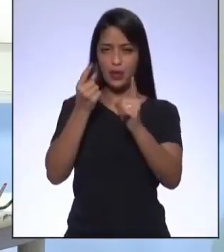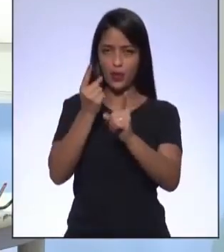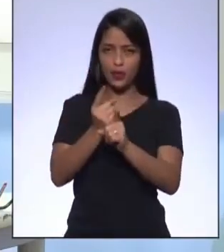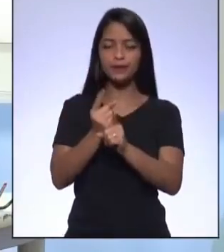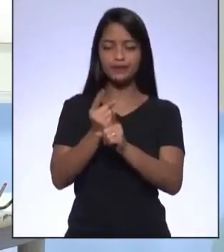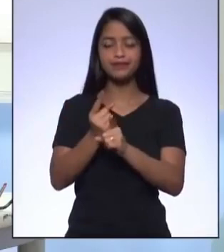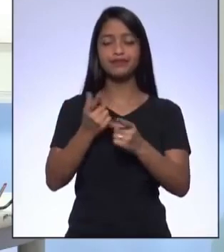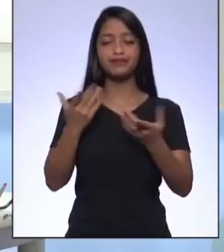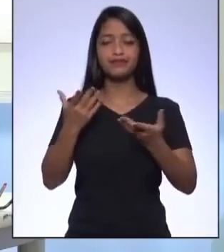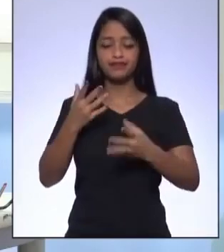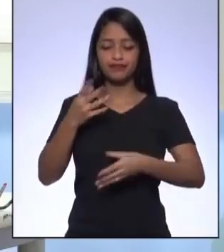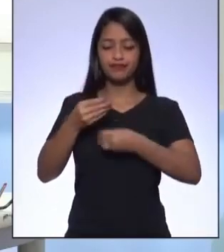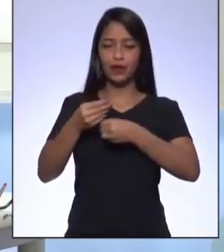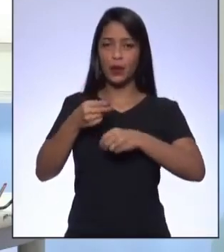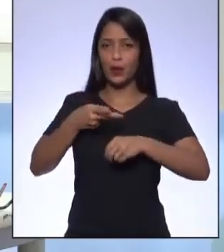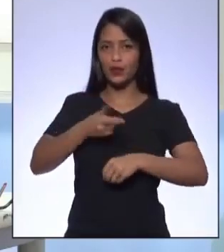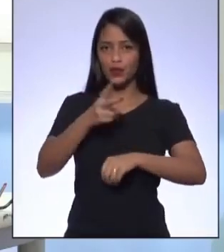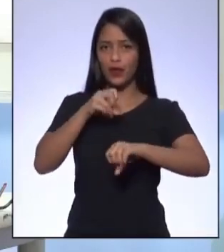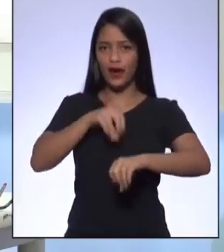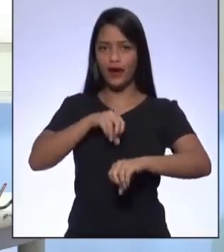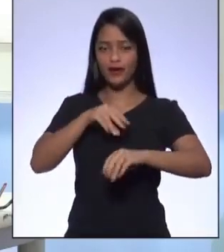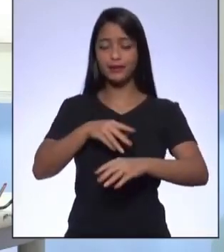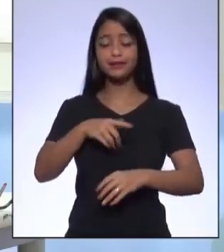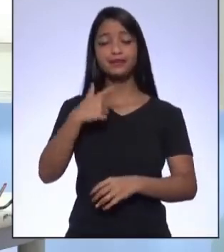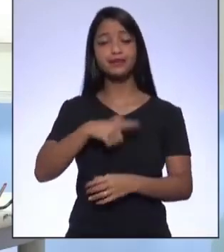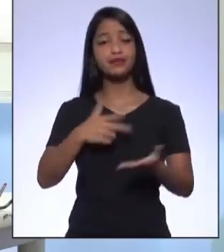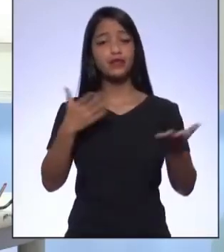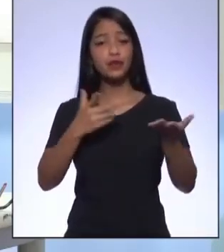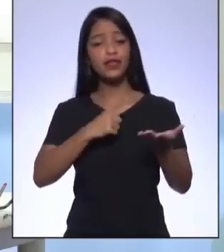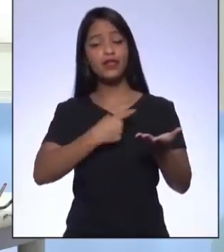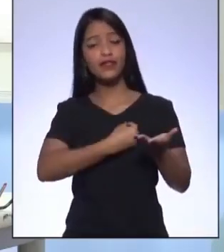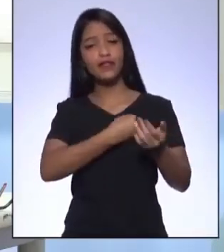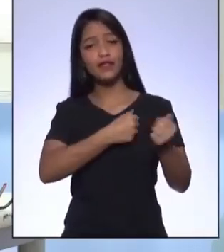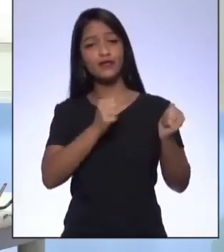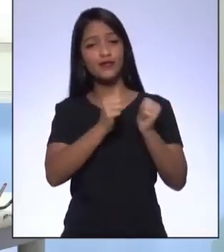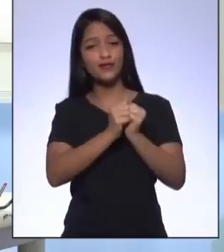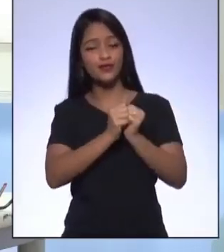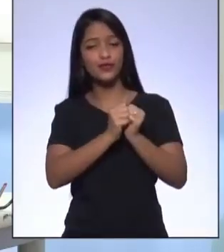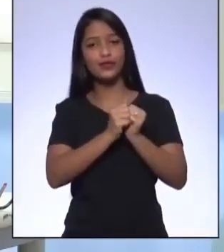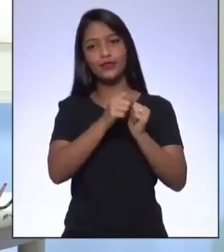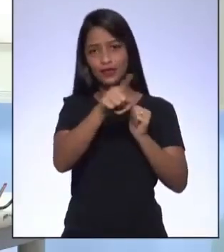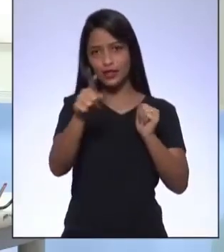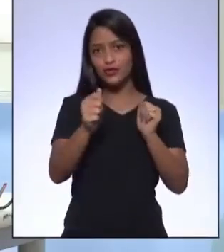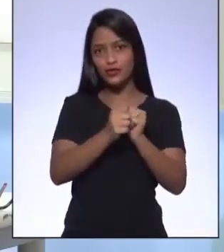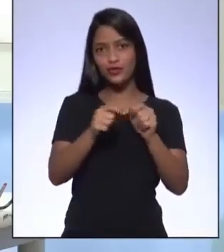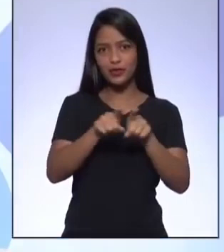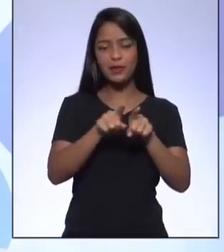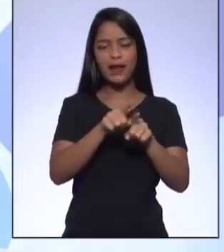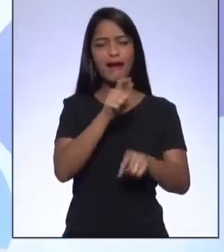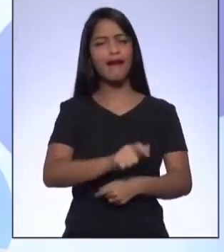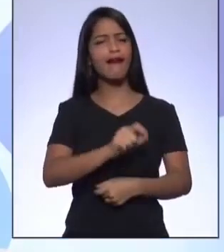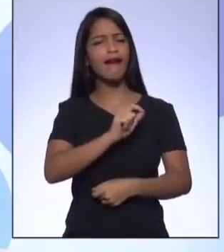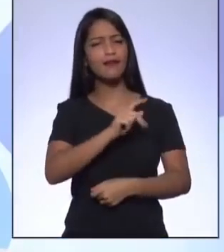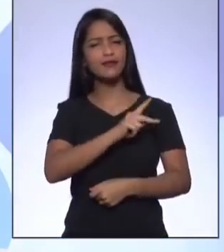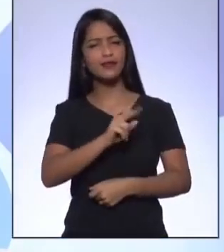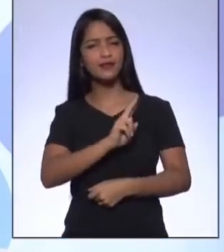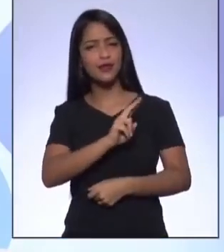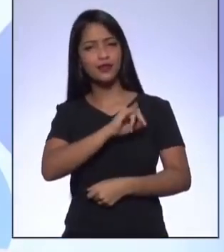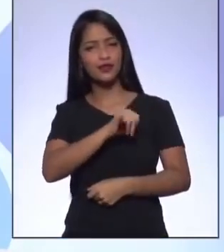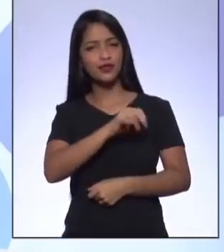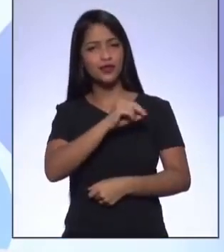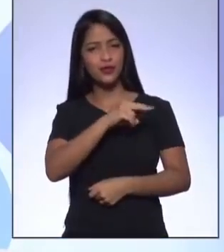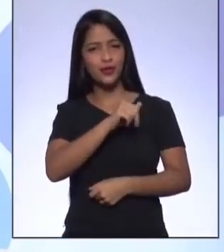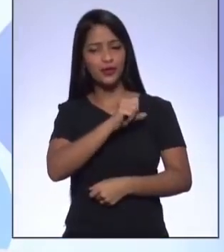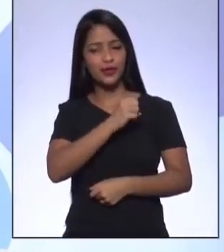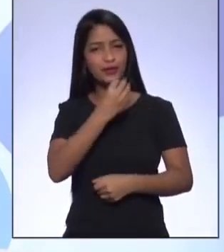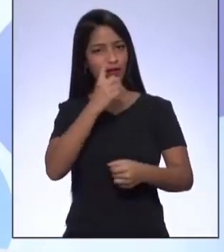às nossas aulas. E hoje aqui comigo, juntamente com todos vocês também, o professor Jonas. Bom dia, professor. Olá, sejam todos